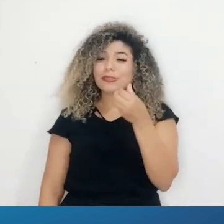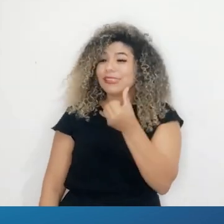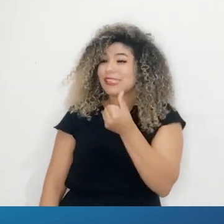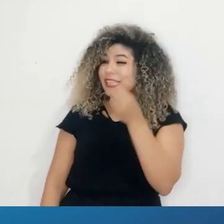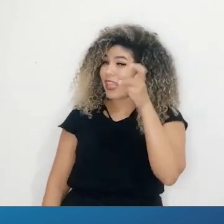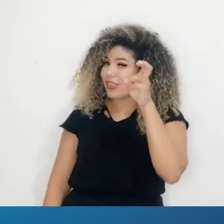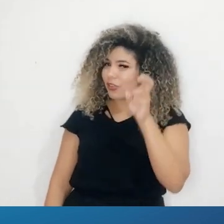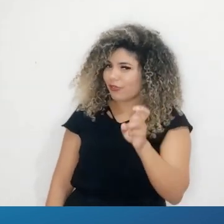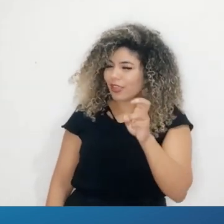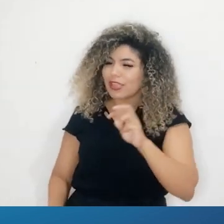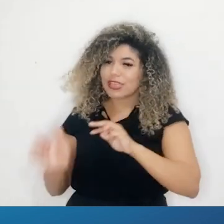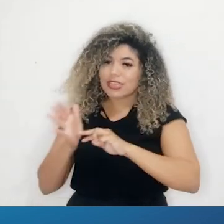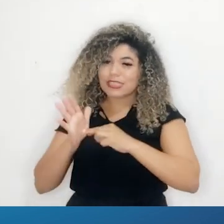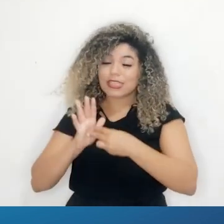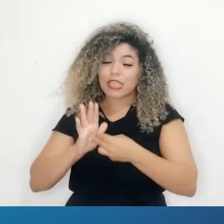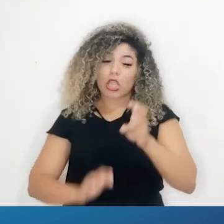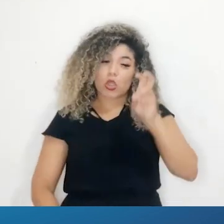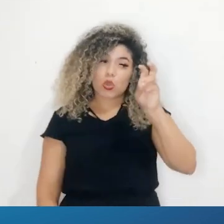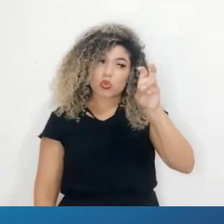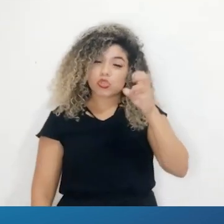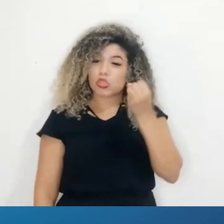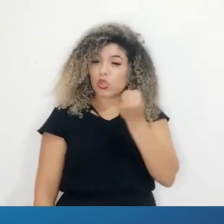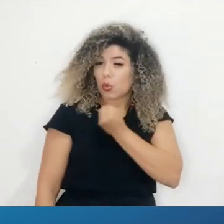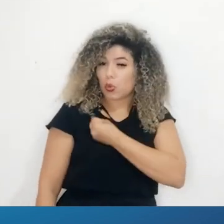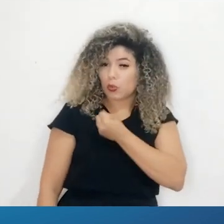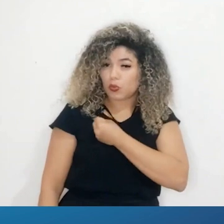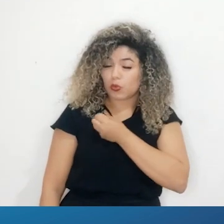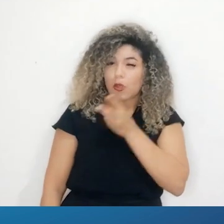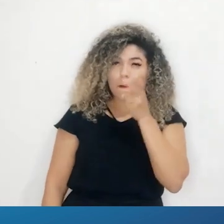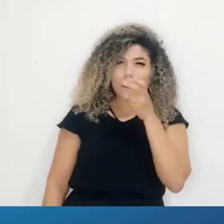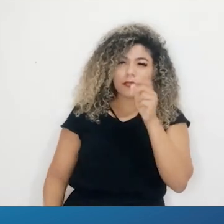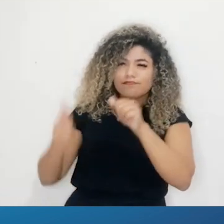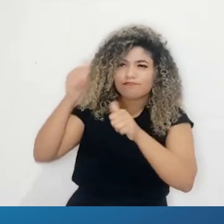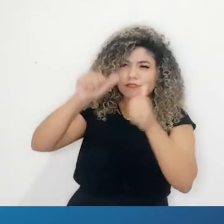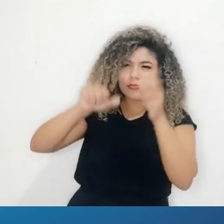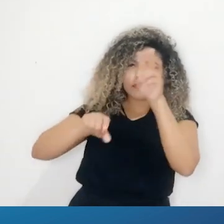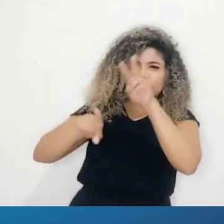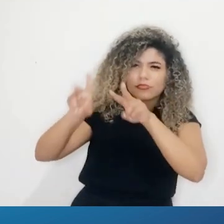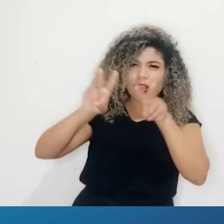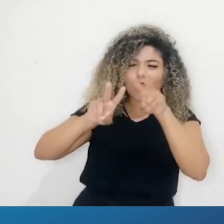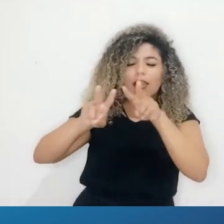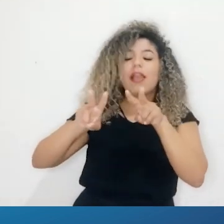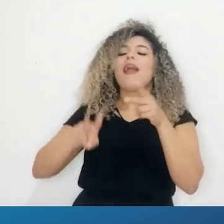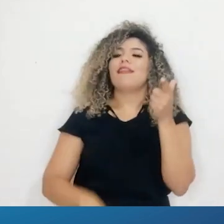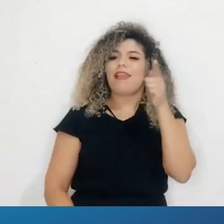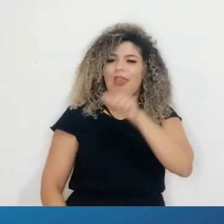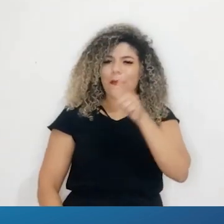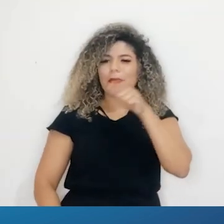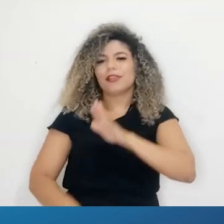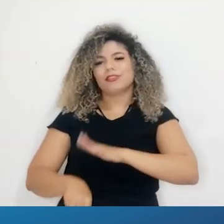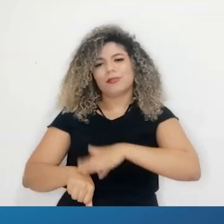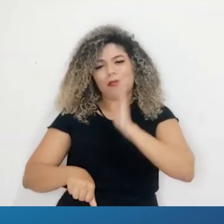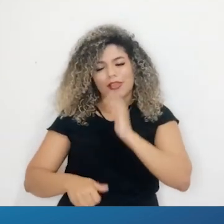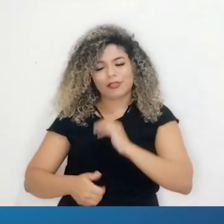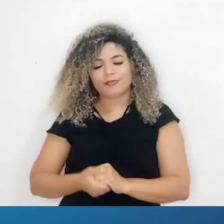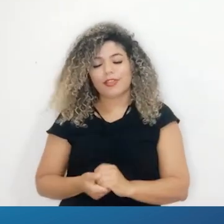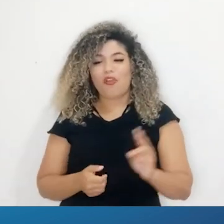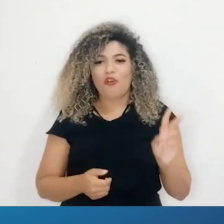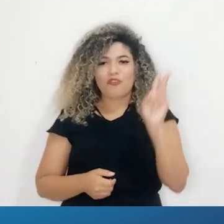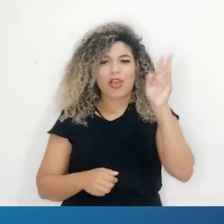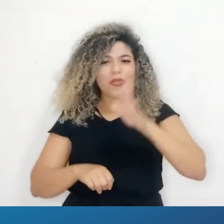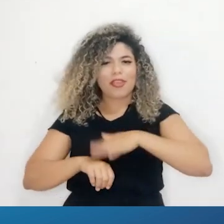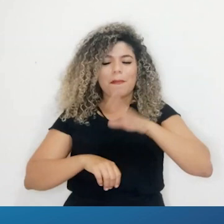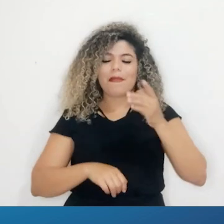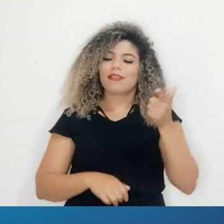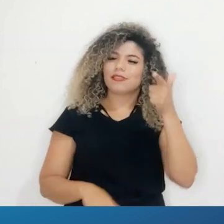vezes então o c apenas por observação é o valor que mais se repete por ser o valor que mais se